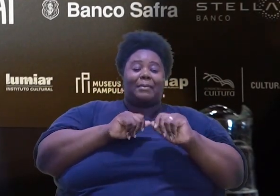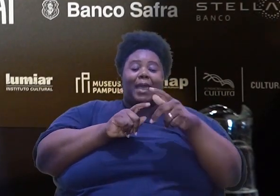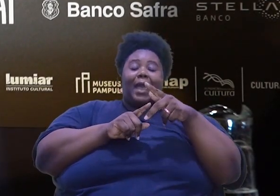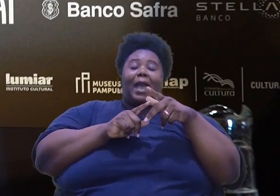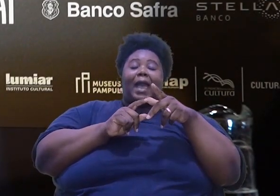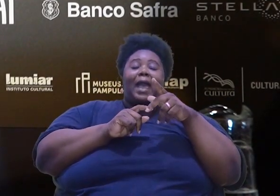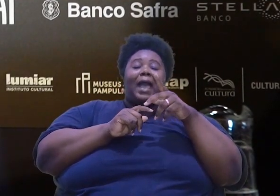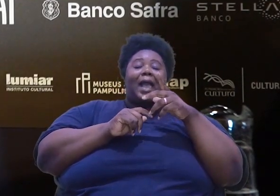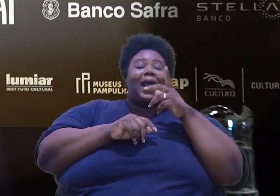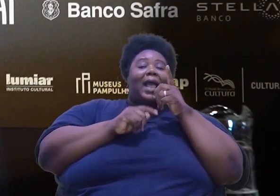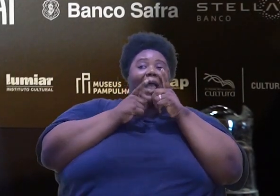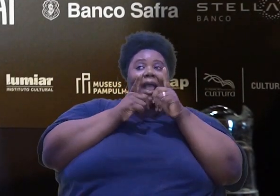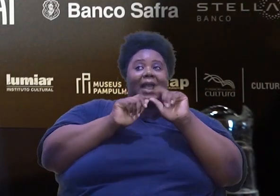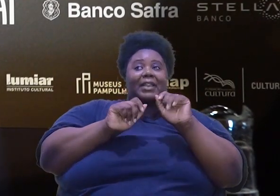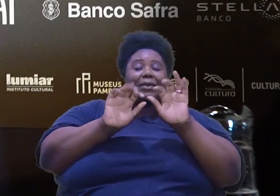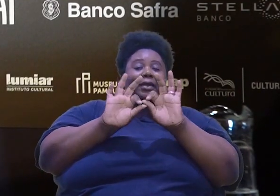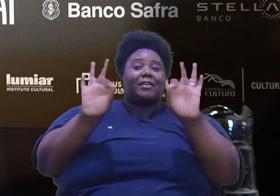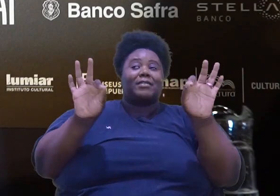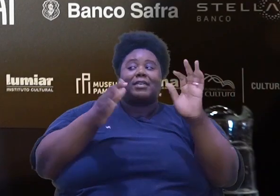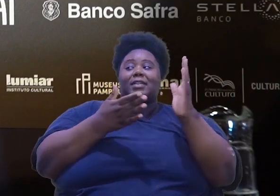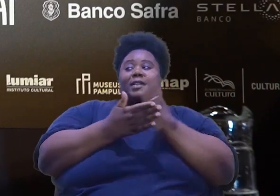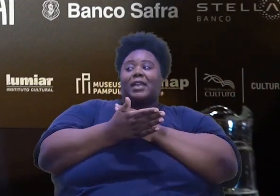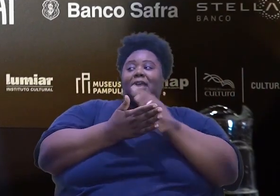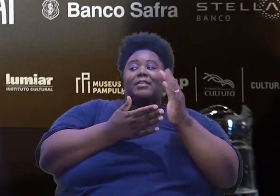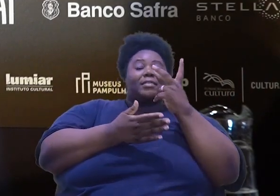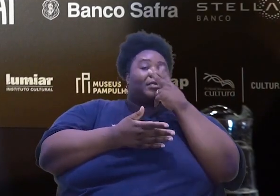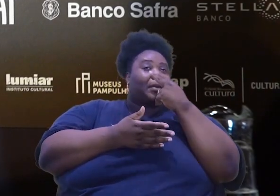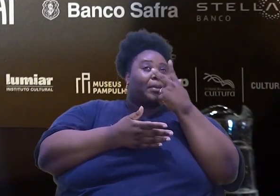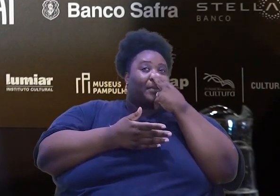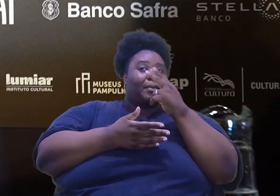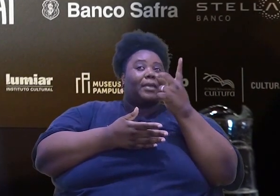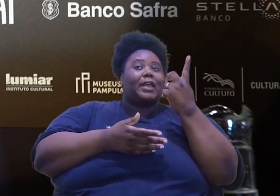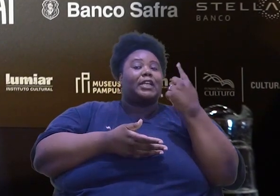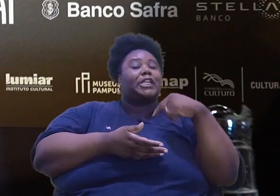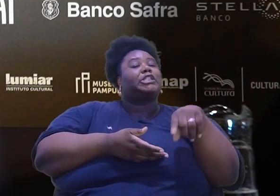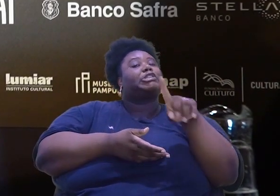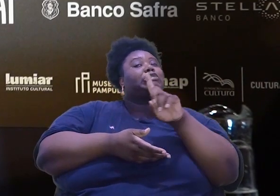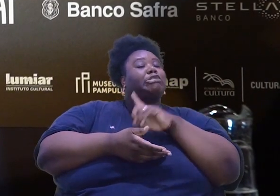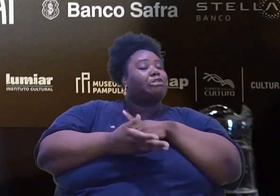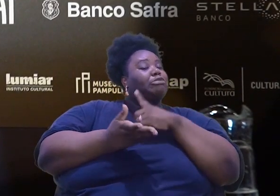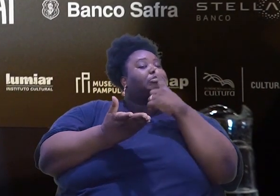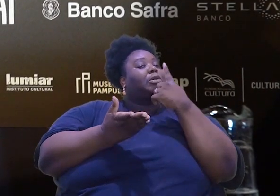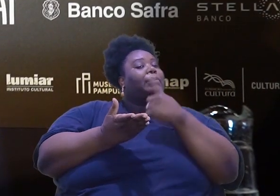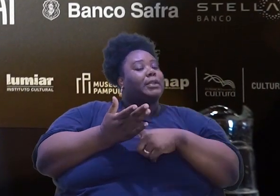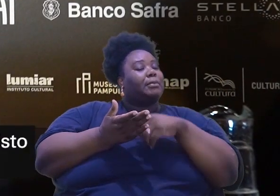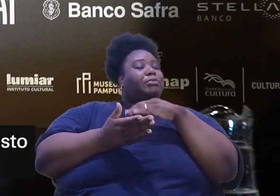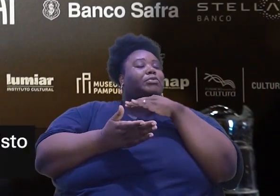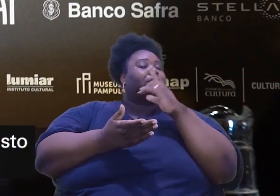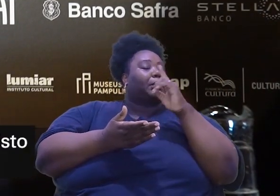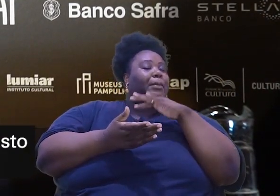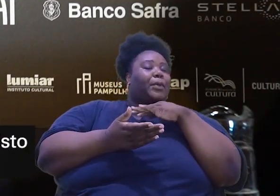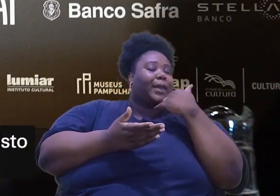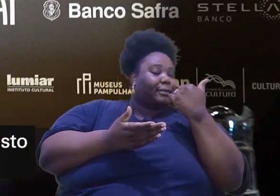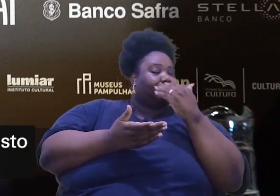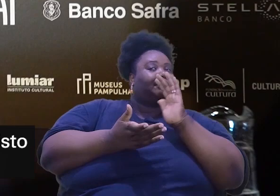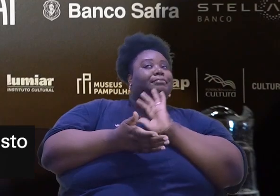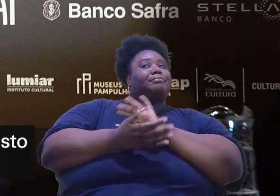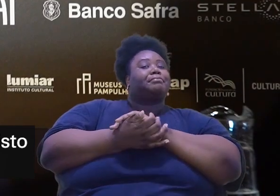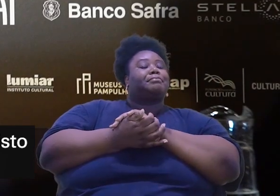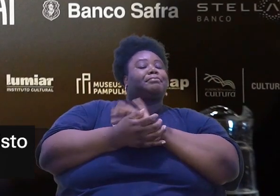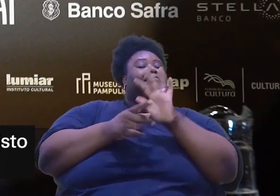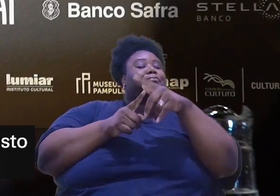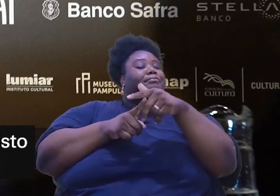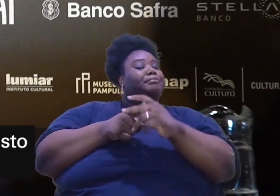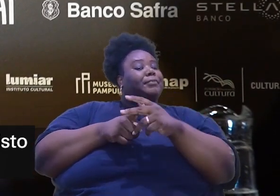tão grande que essa frase, muitas vezes, ela aparece, nós combinamos de não morrer. A personagem, criada